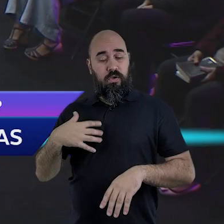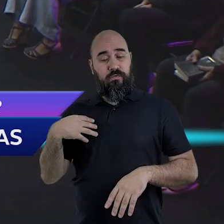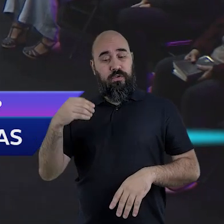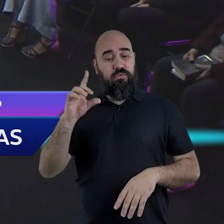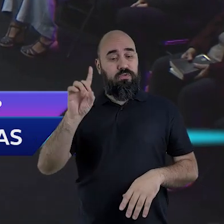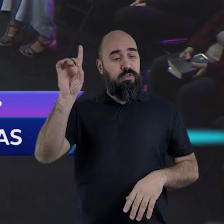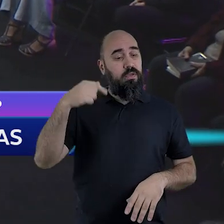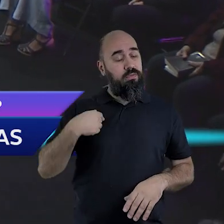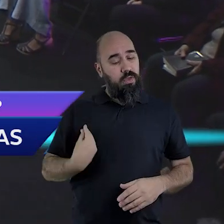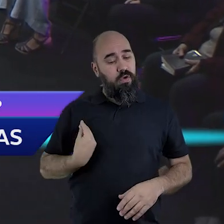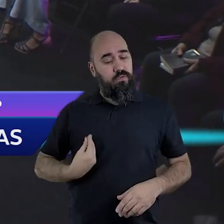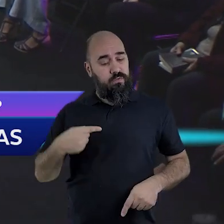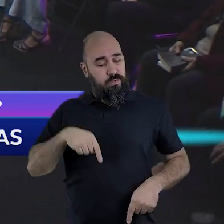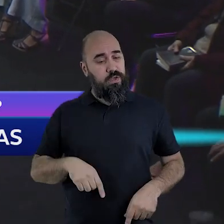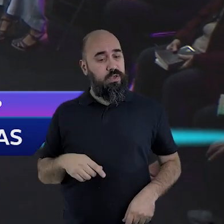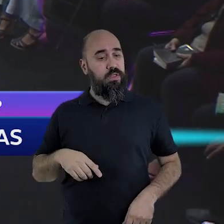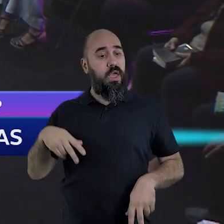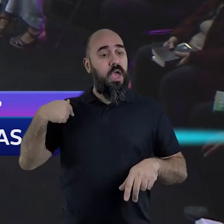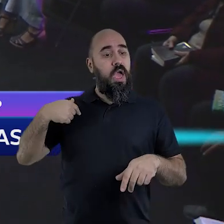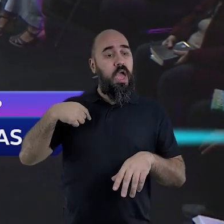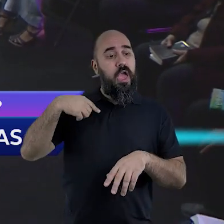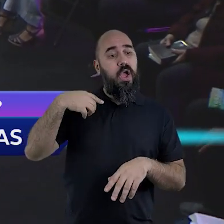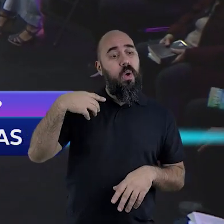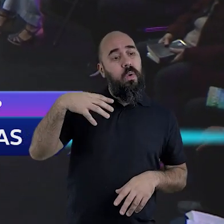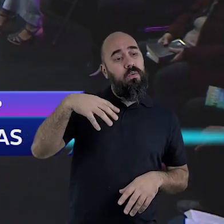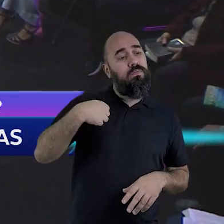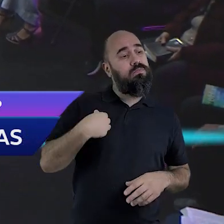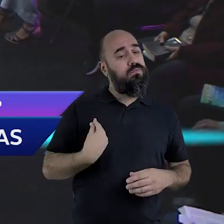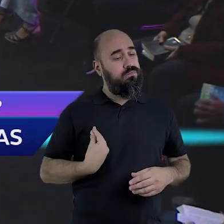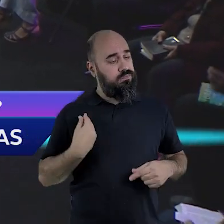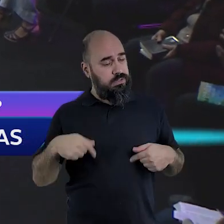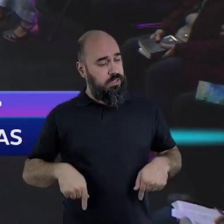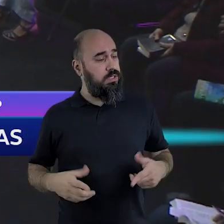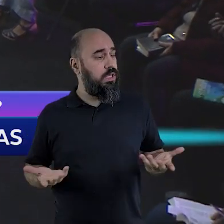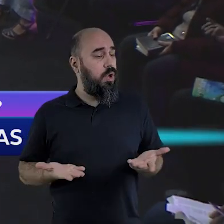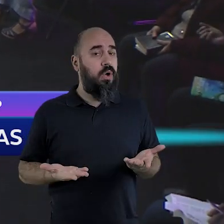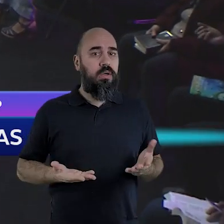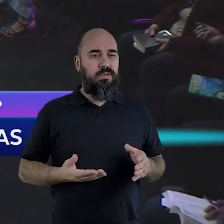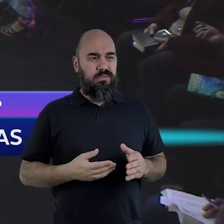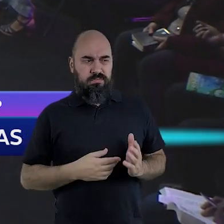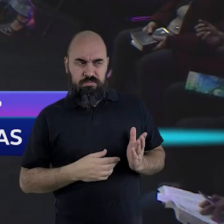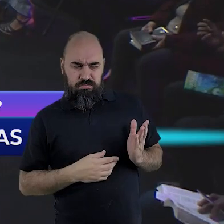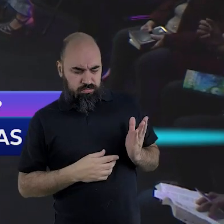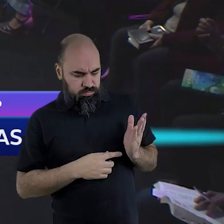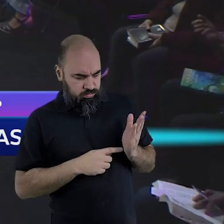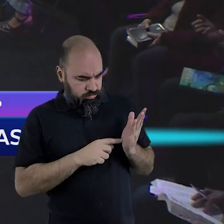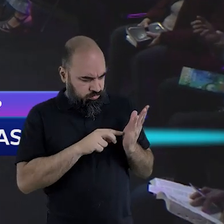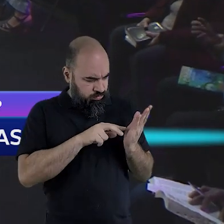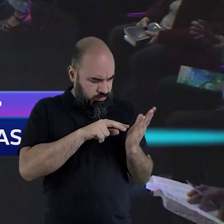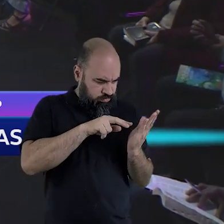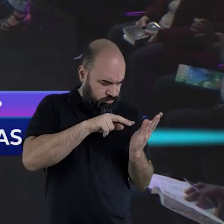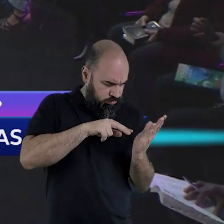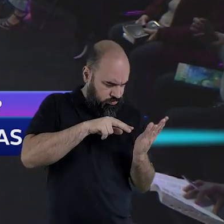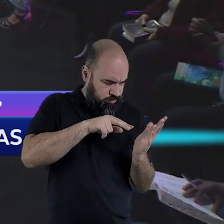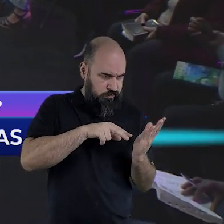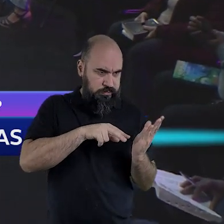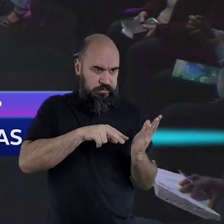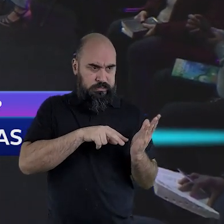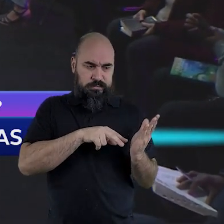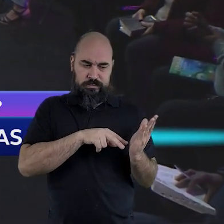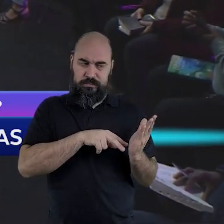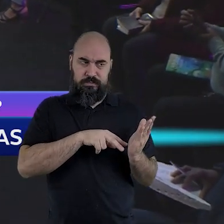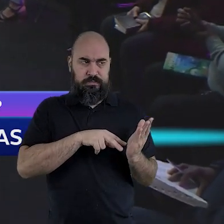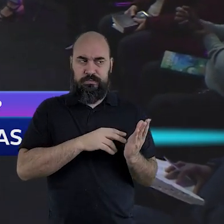Filho de Deus, eu voltei aqui na Terra, eu me encarnei. Só que não basta dizer que é o Messias, não basta dizer que é